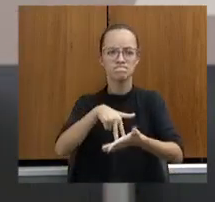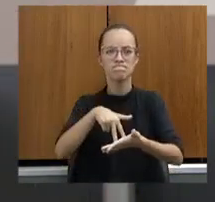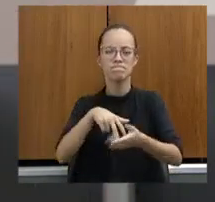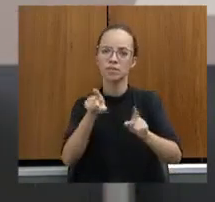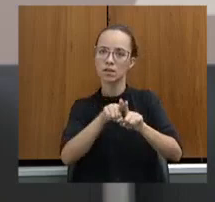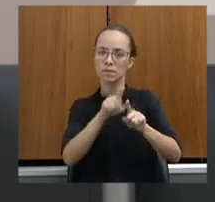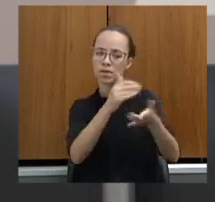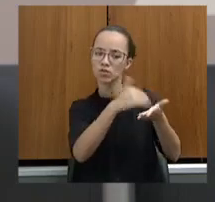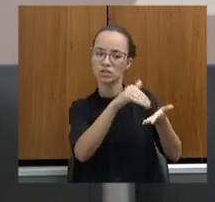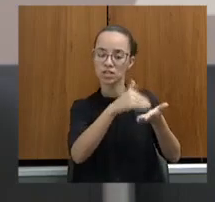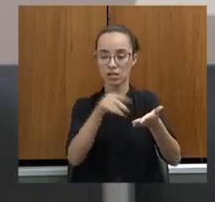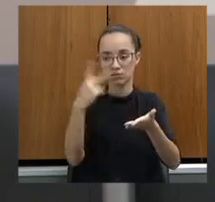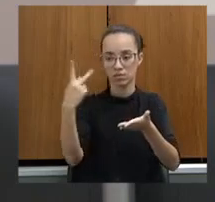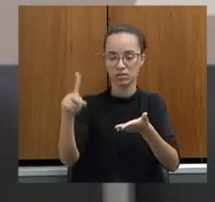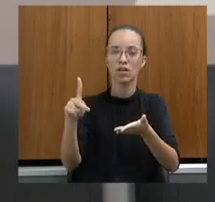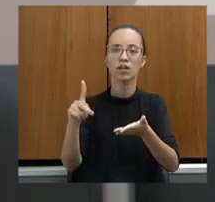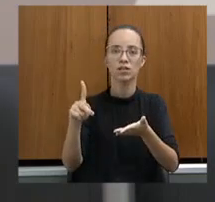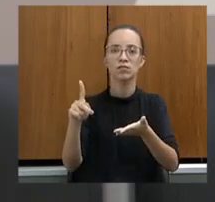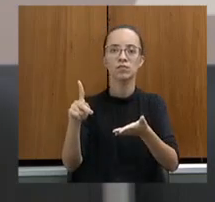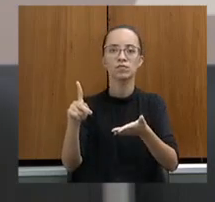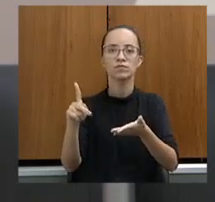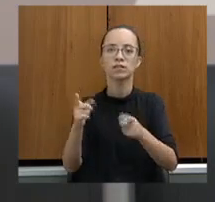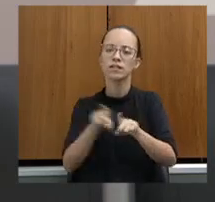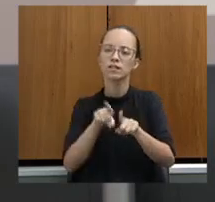secretariado e nos seus comandados